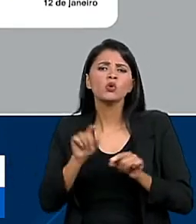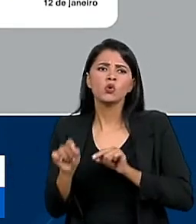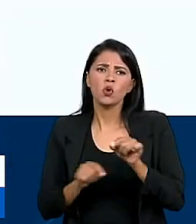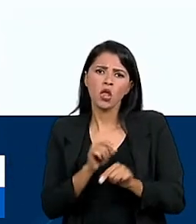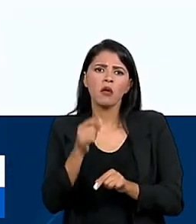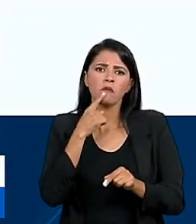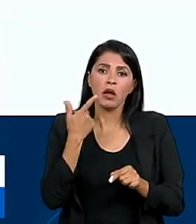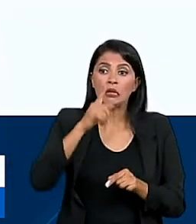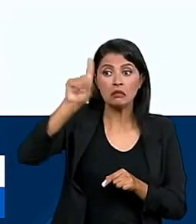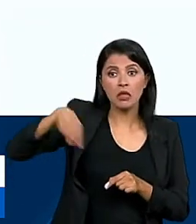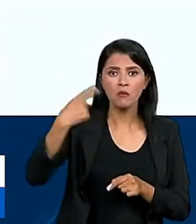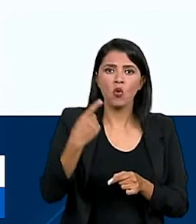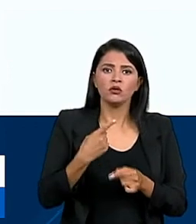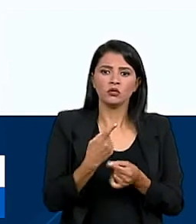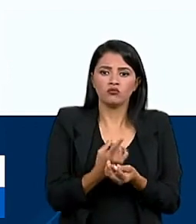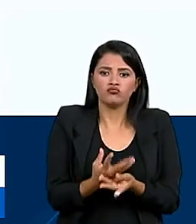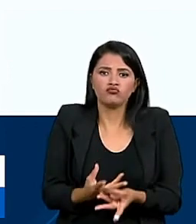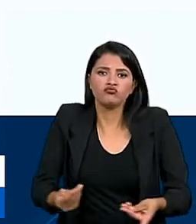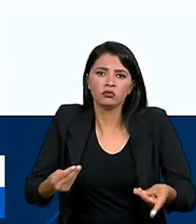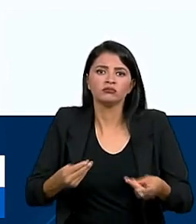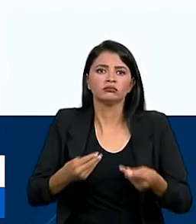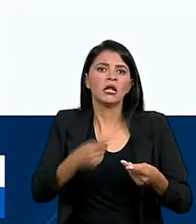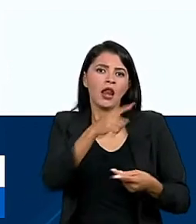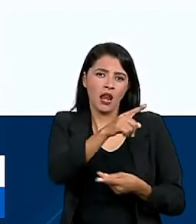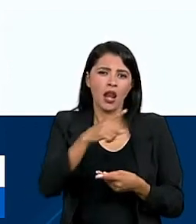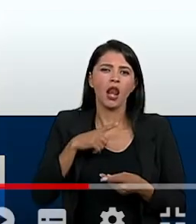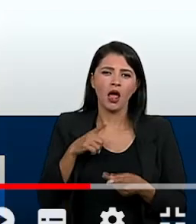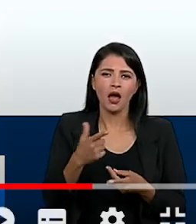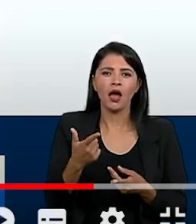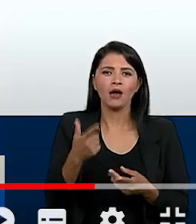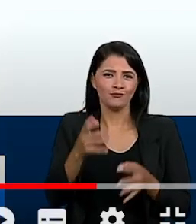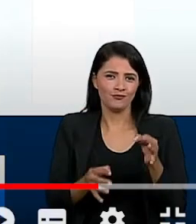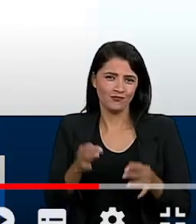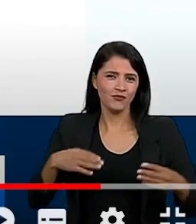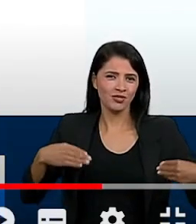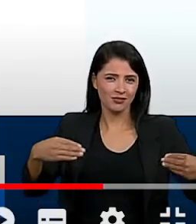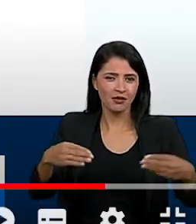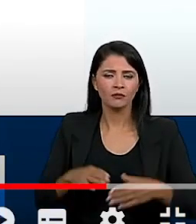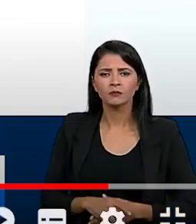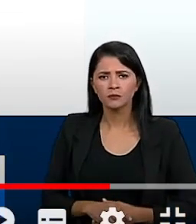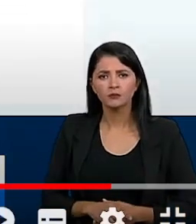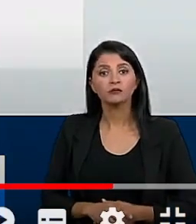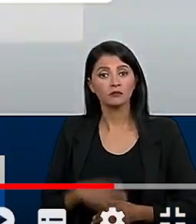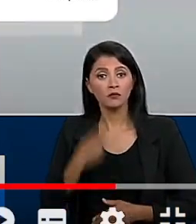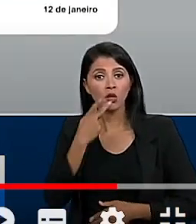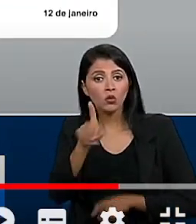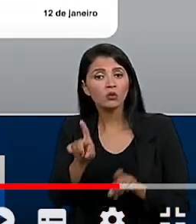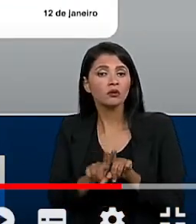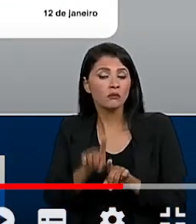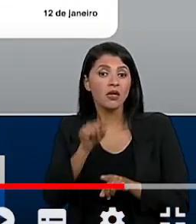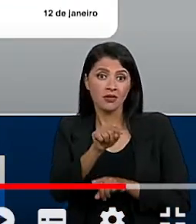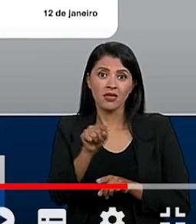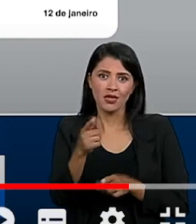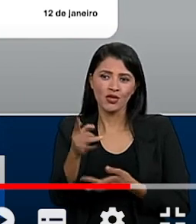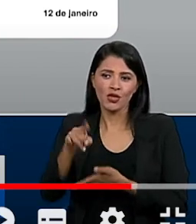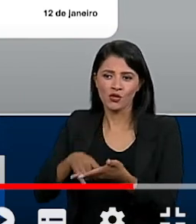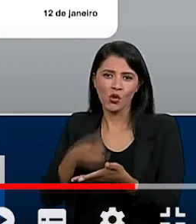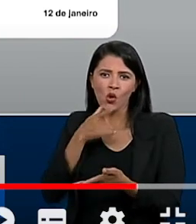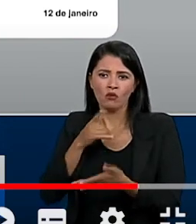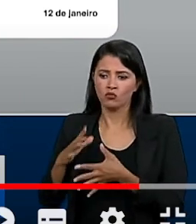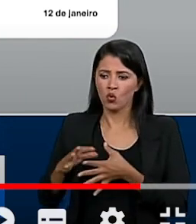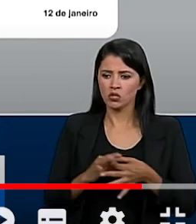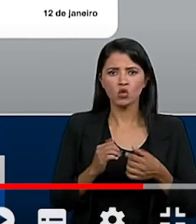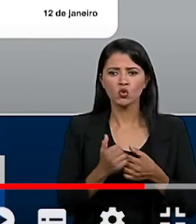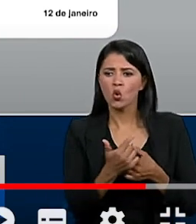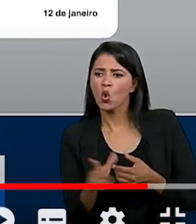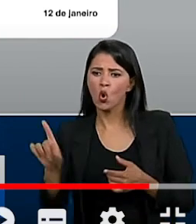fosse triturado depois na sede do Ministério da Justiça. Torres também disse que esse vazamento foi feito fora de contexto e